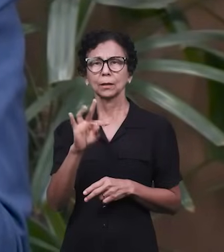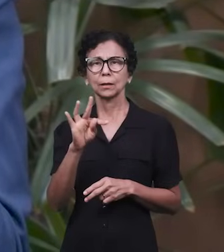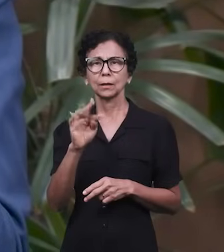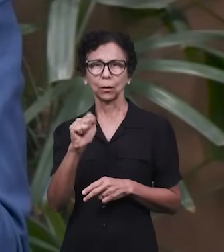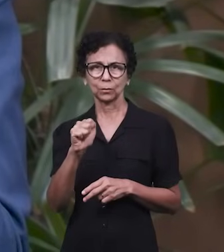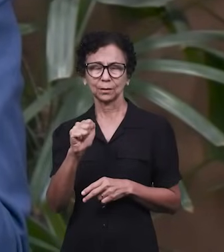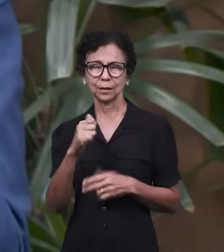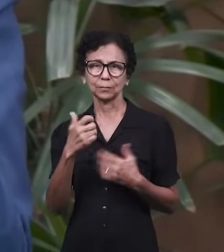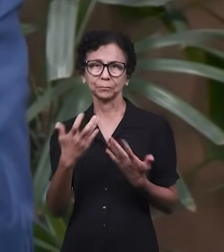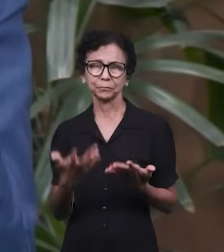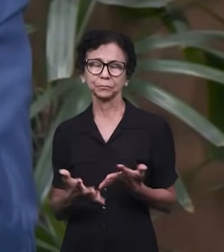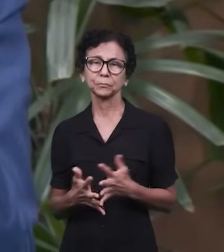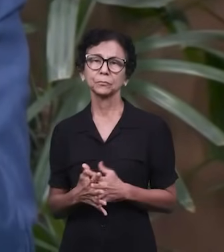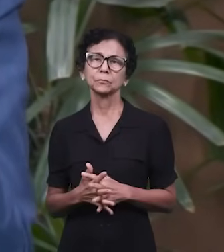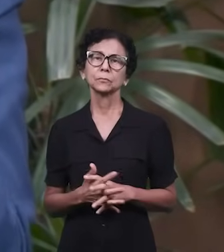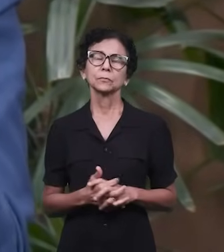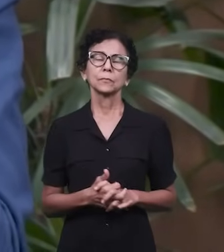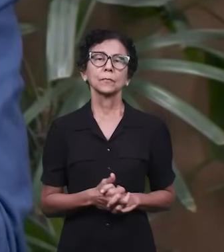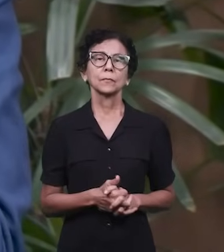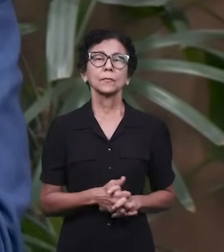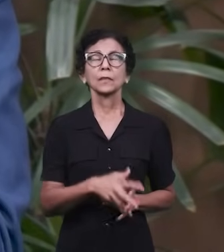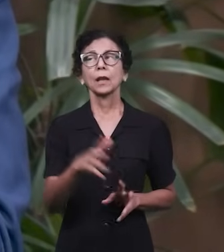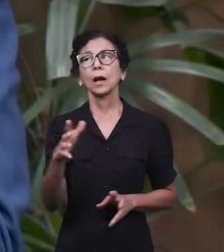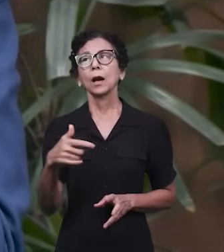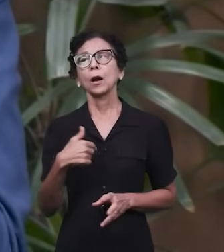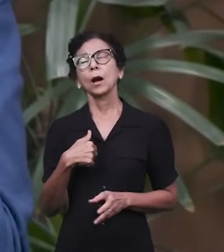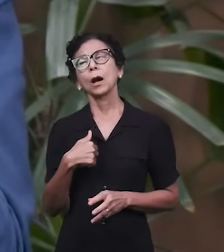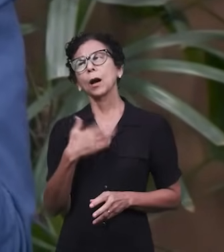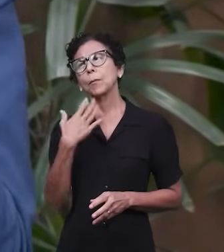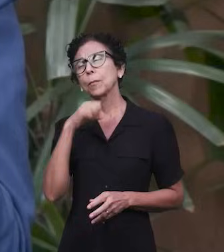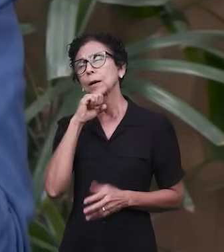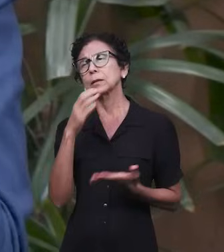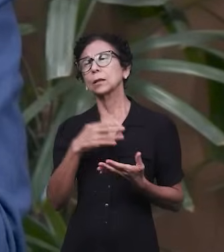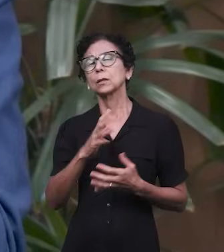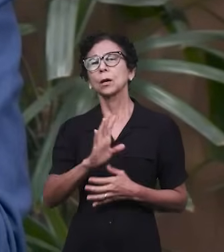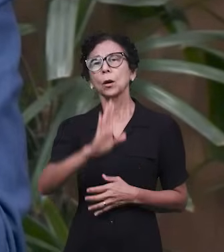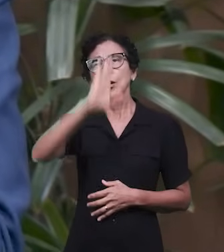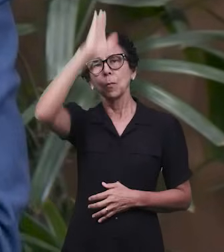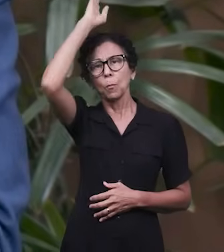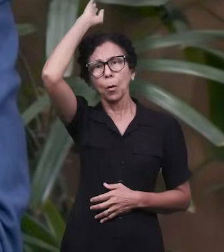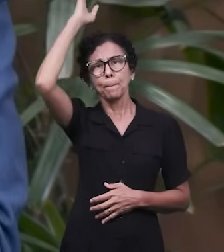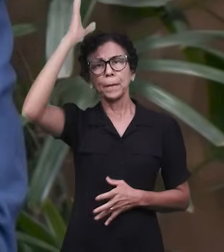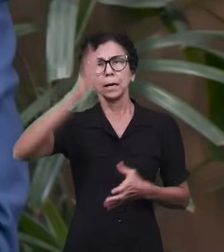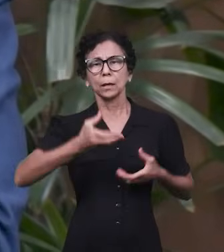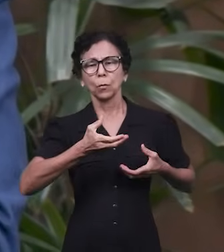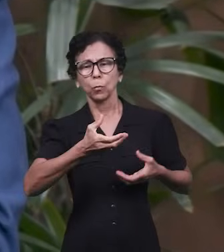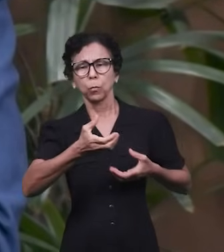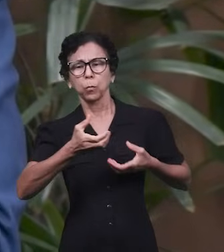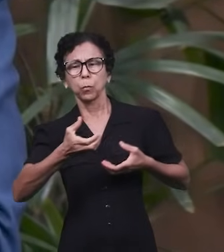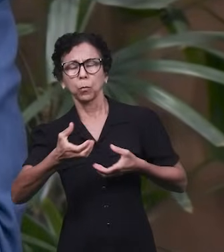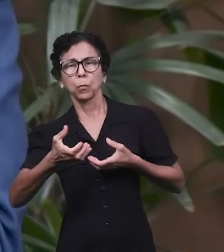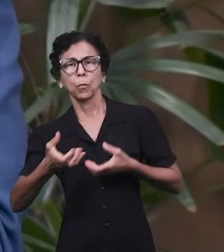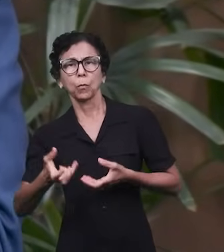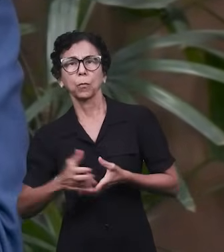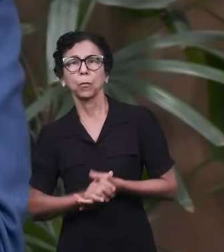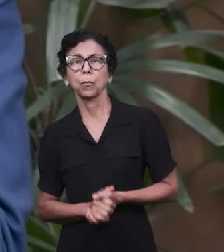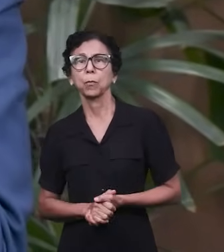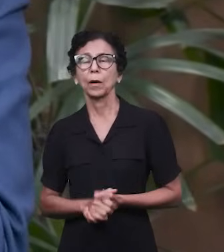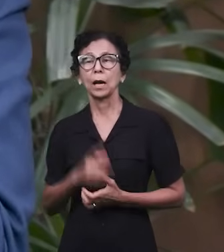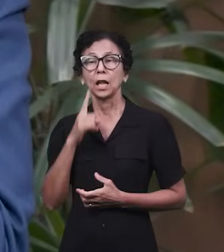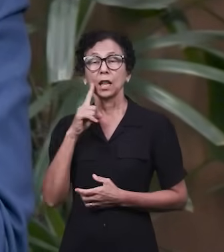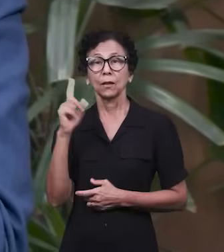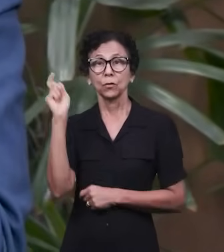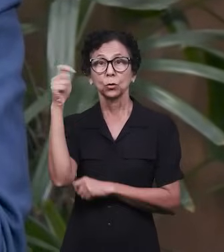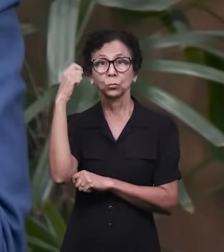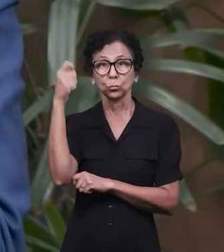Você bombeira, né? Com essa coisa que aconteceu no Sul, que teve toda essa comoção, ela decidiu que ela queria ser bombeira. Então, para nós é